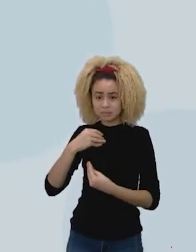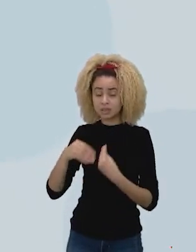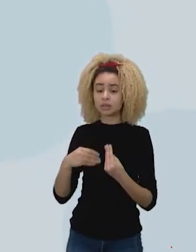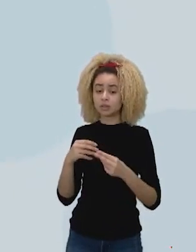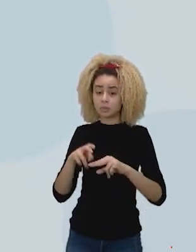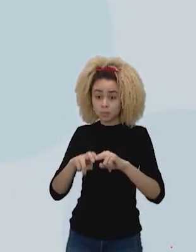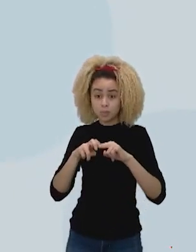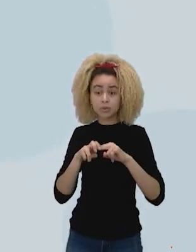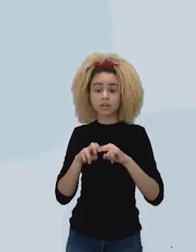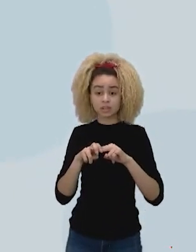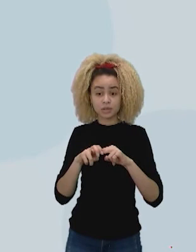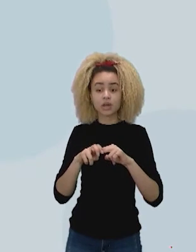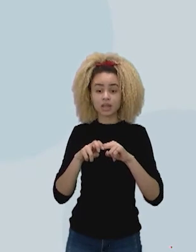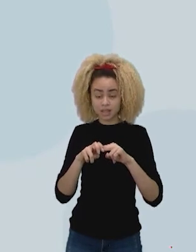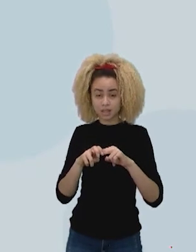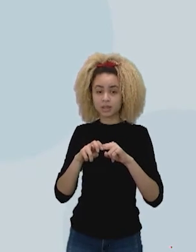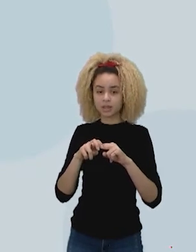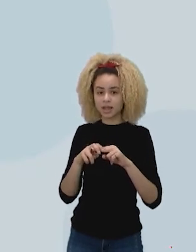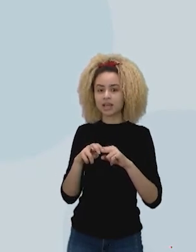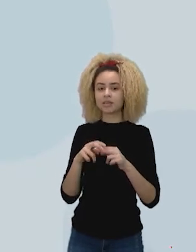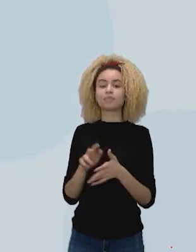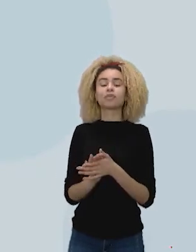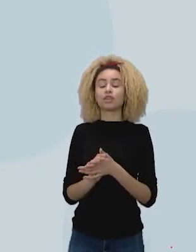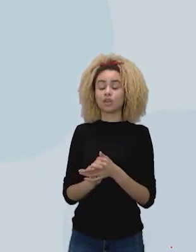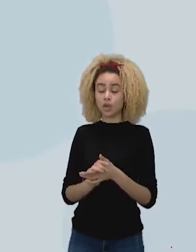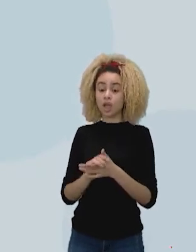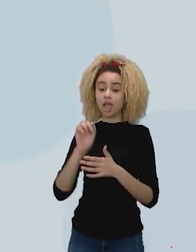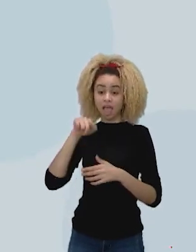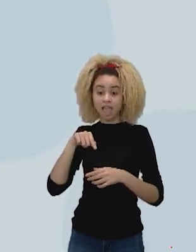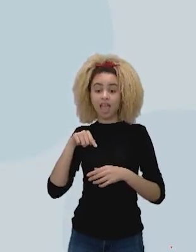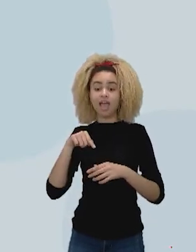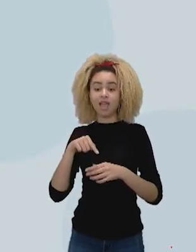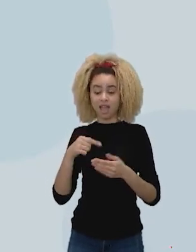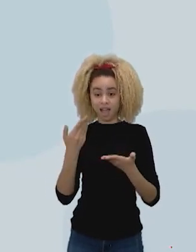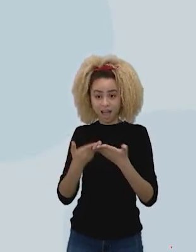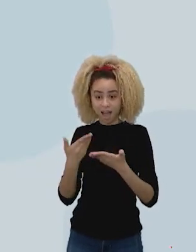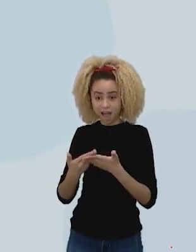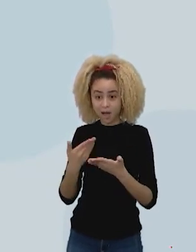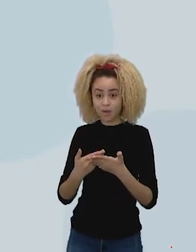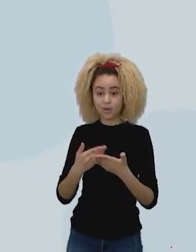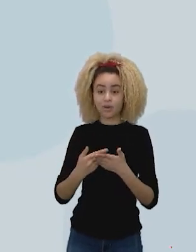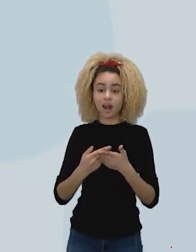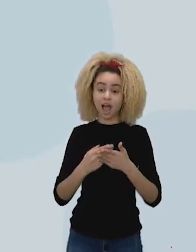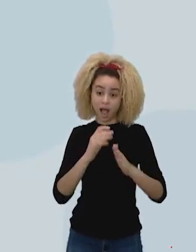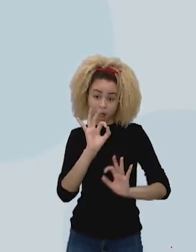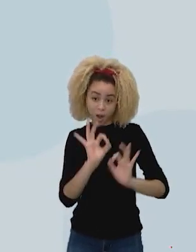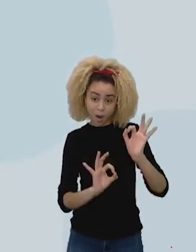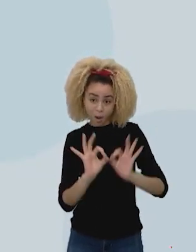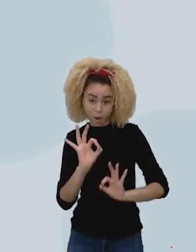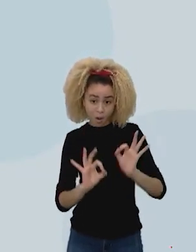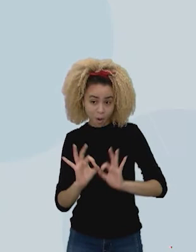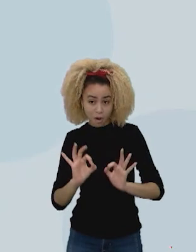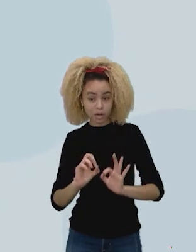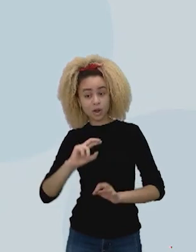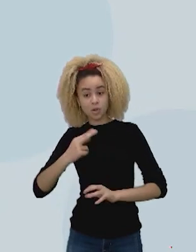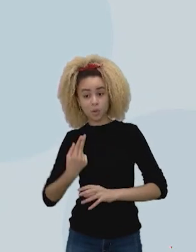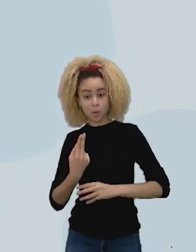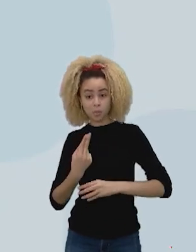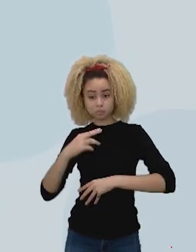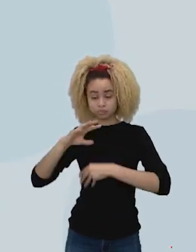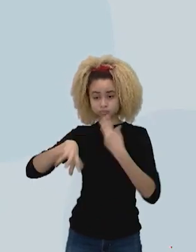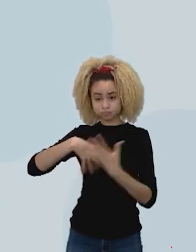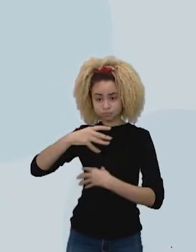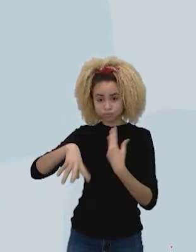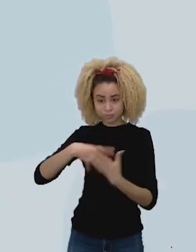justifica também o título dessa aula, Ordem ou Desordem. Vamos dar uma olhadinha agora no esquema que